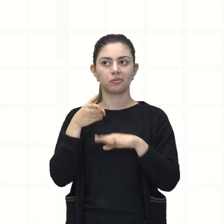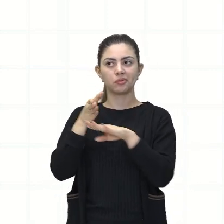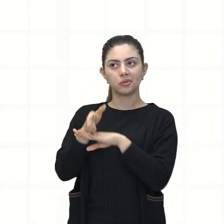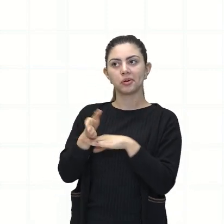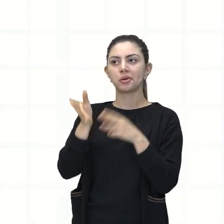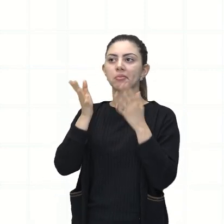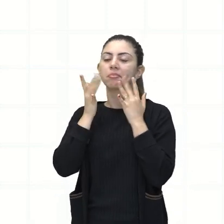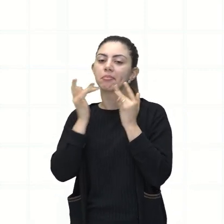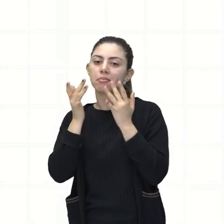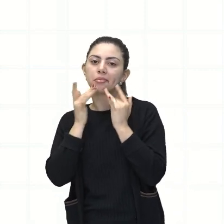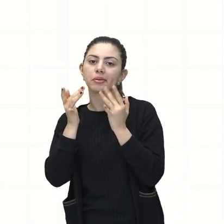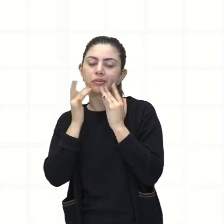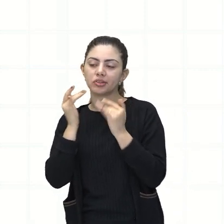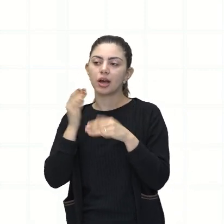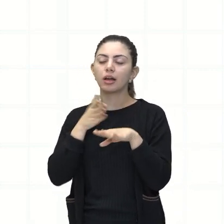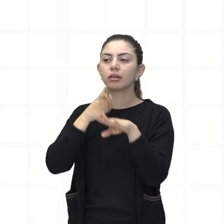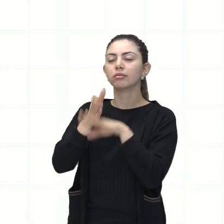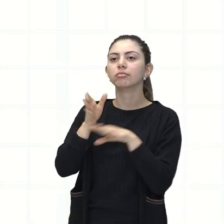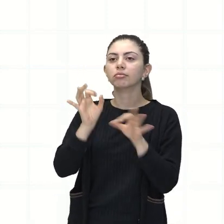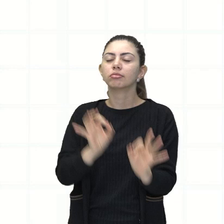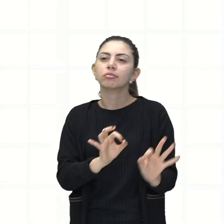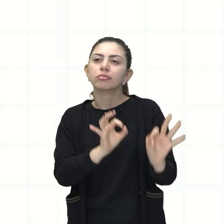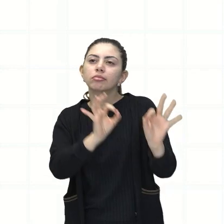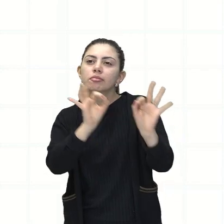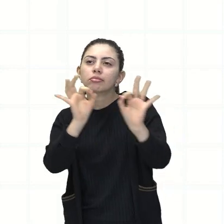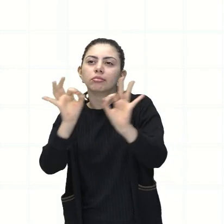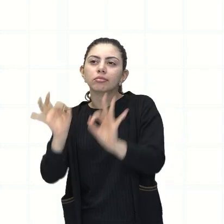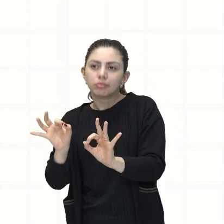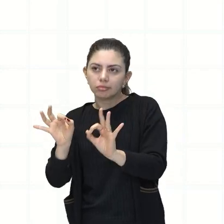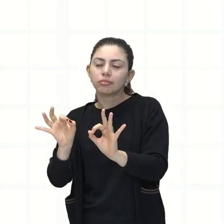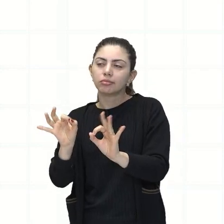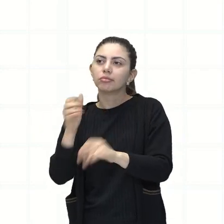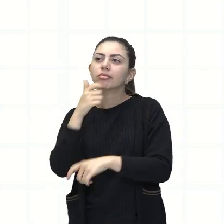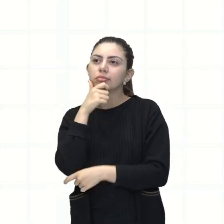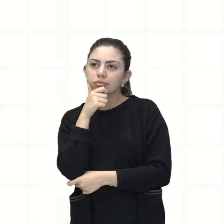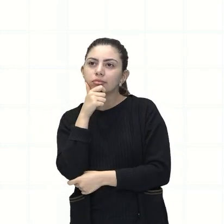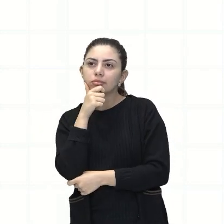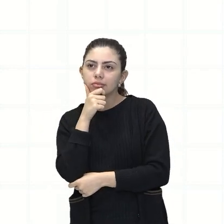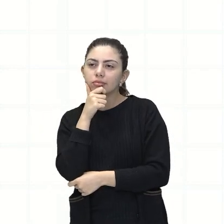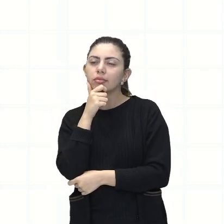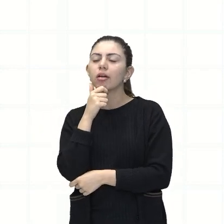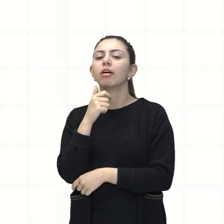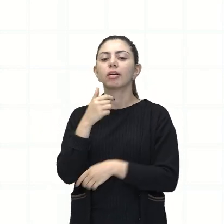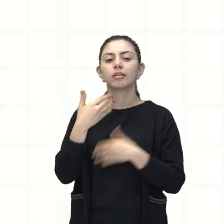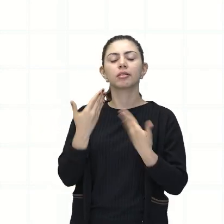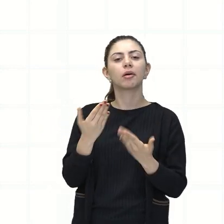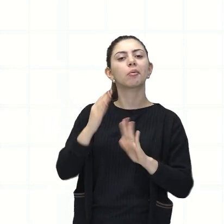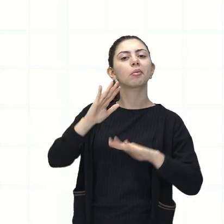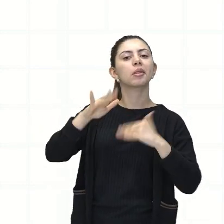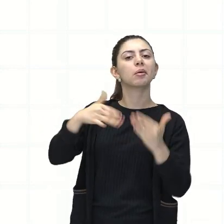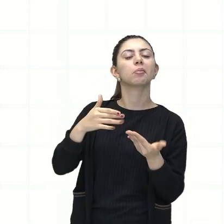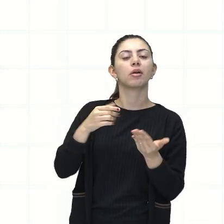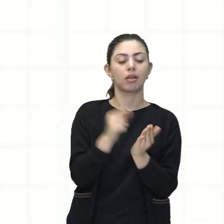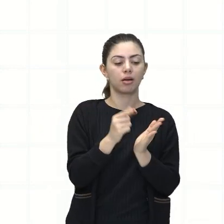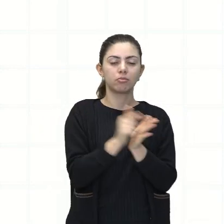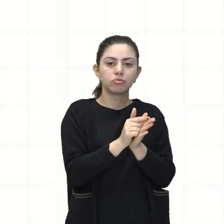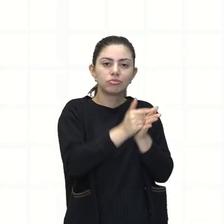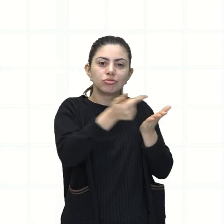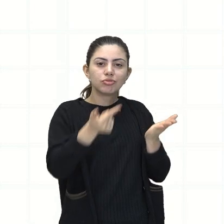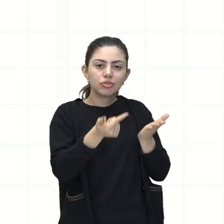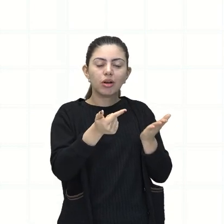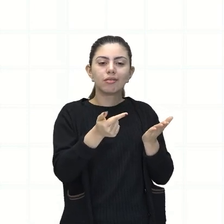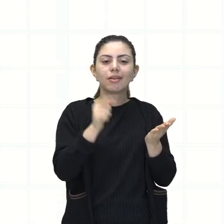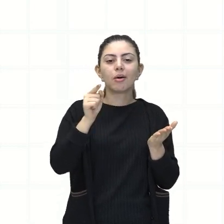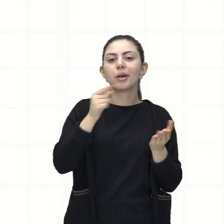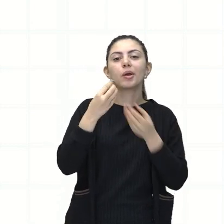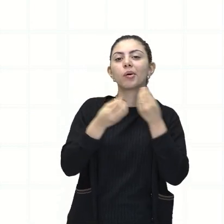de teatro. Então, ele foi lá assistir a peça de teatro e lá no jornal ele vai fazer uma